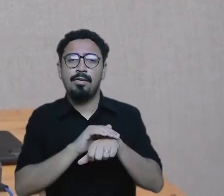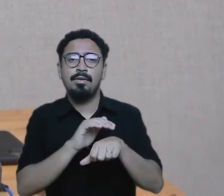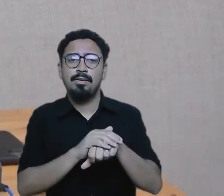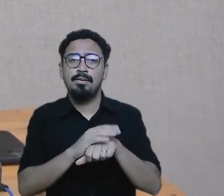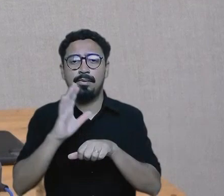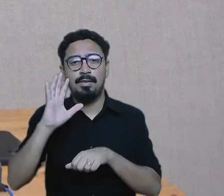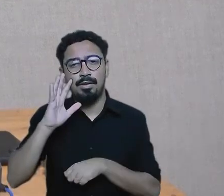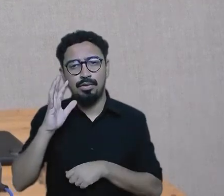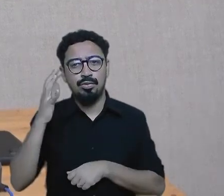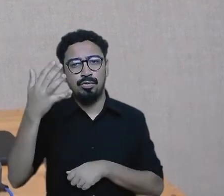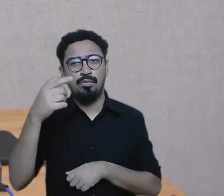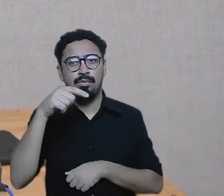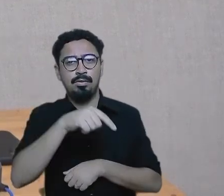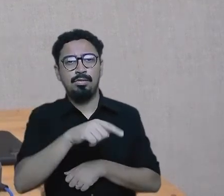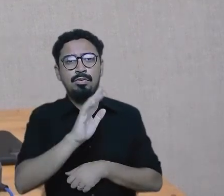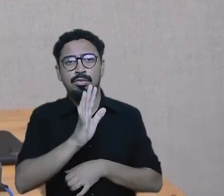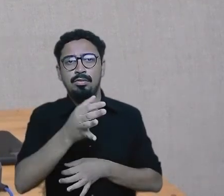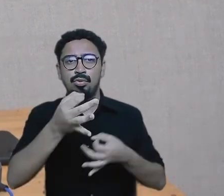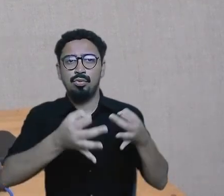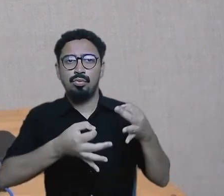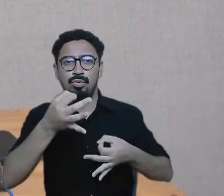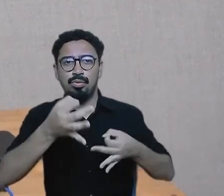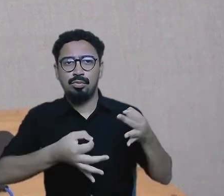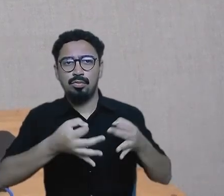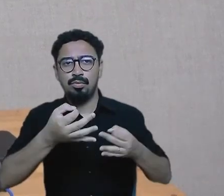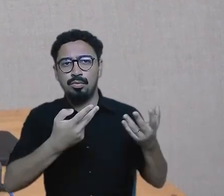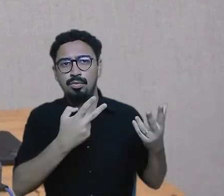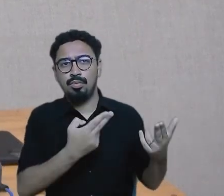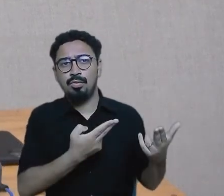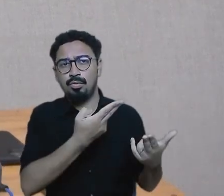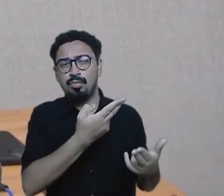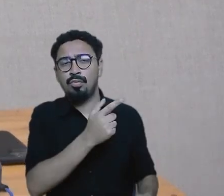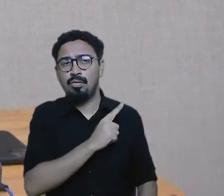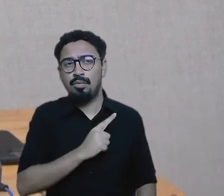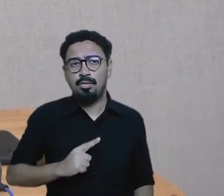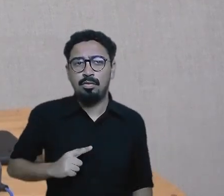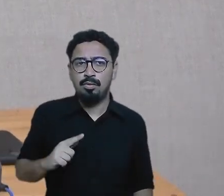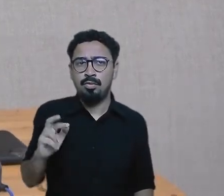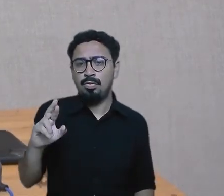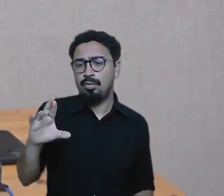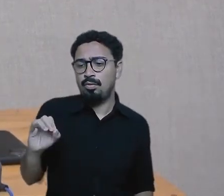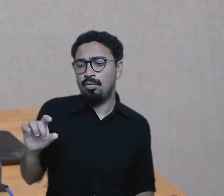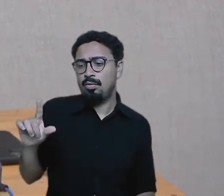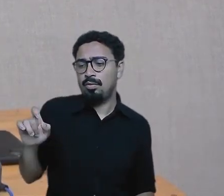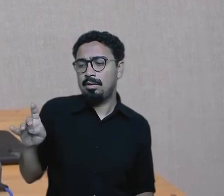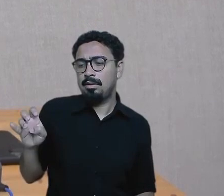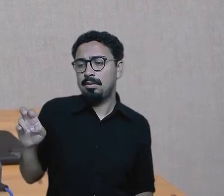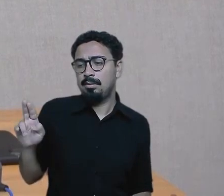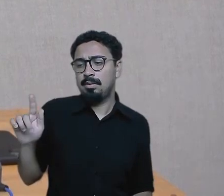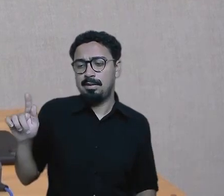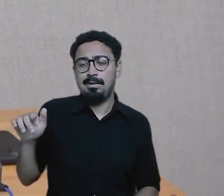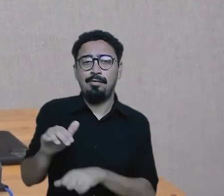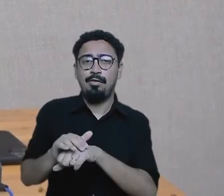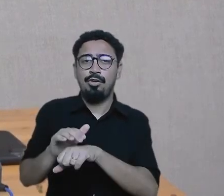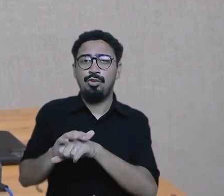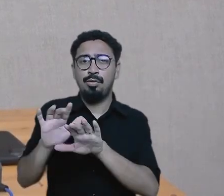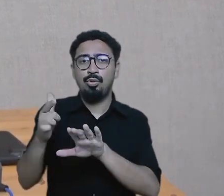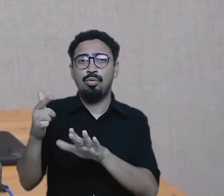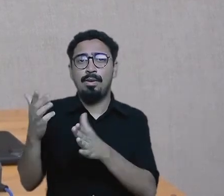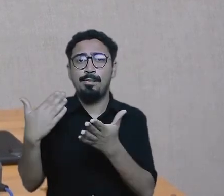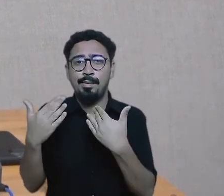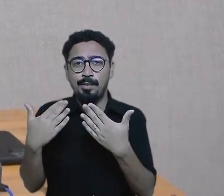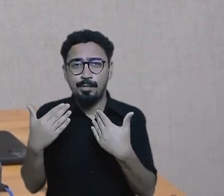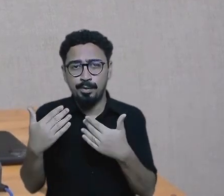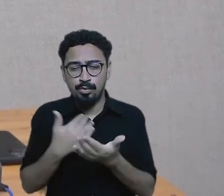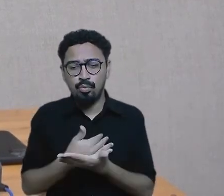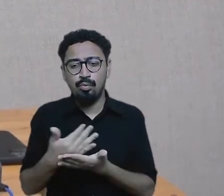situação que está judicializada como o próprio Governador Rollemberg fez só que não buscou de diálogo e esse diálogo o governo eh se iniciou